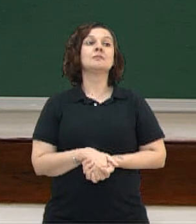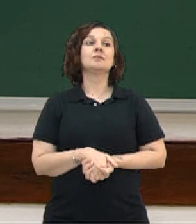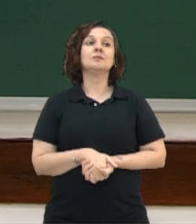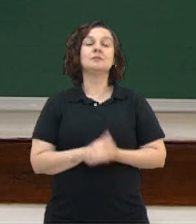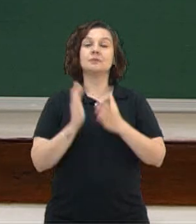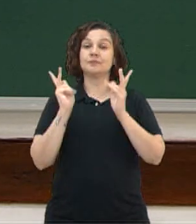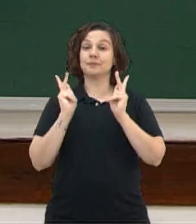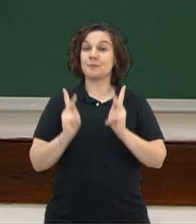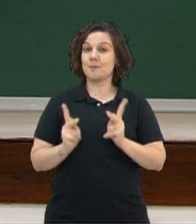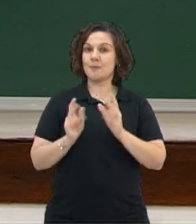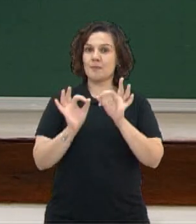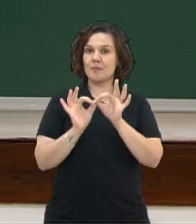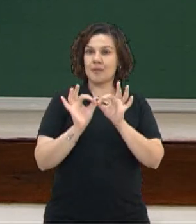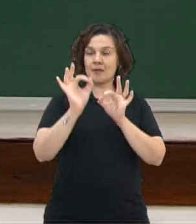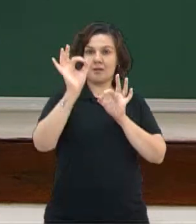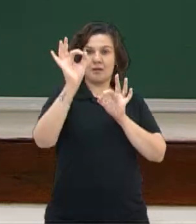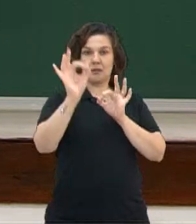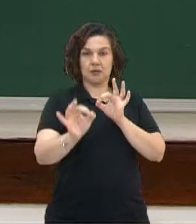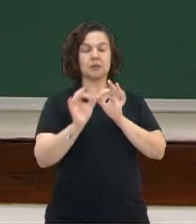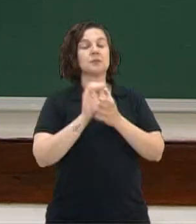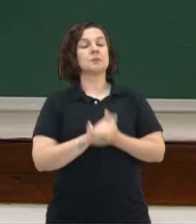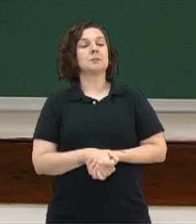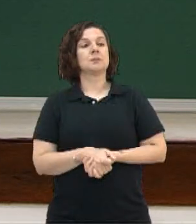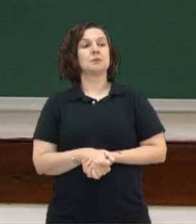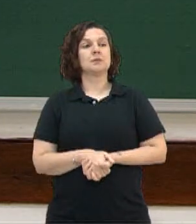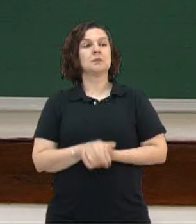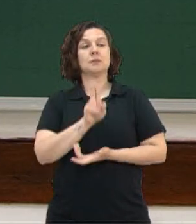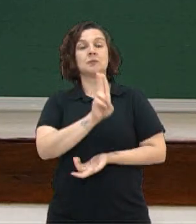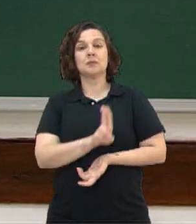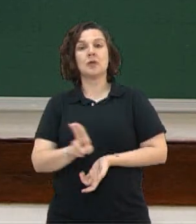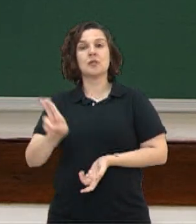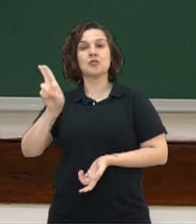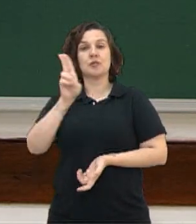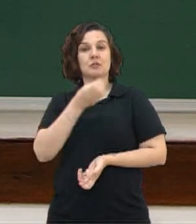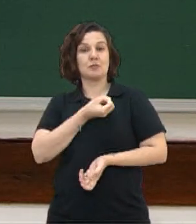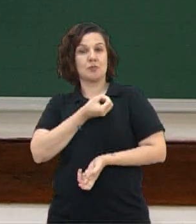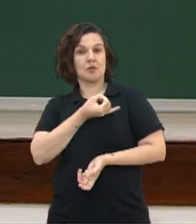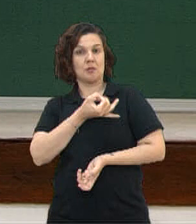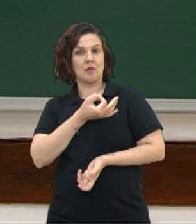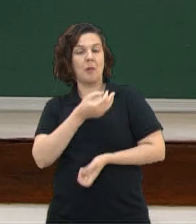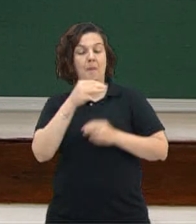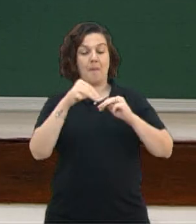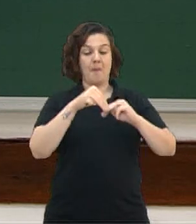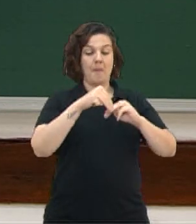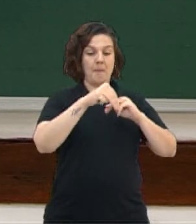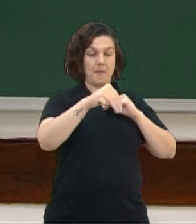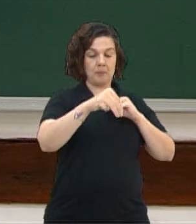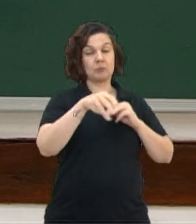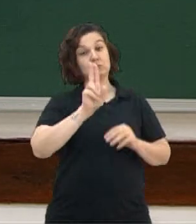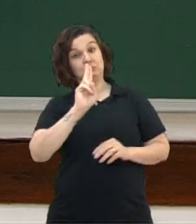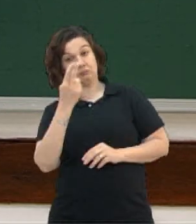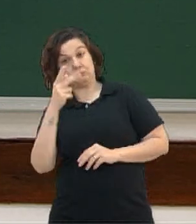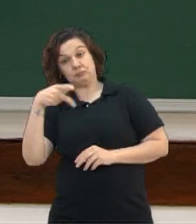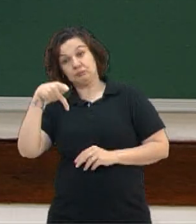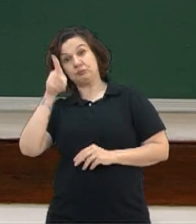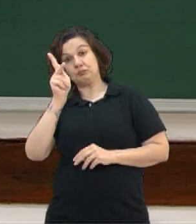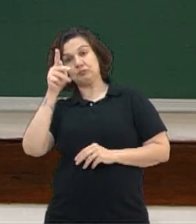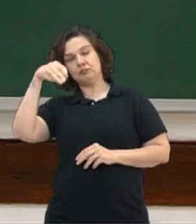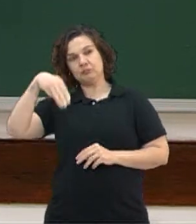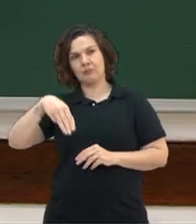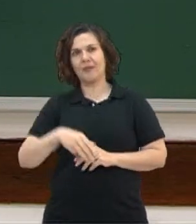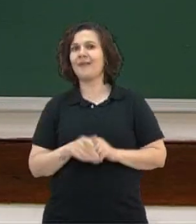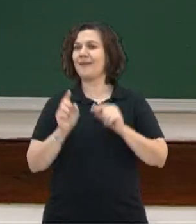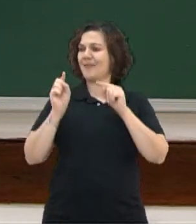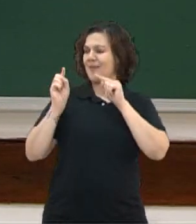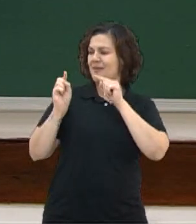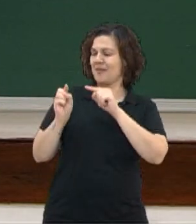falamos em distâncias, muitas vezes nós utilizamos unidades de medida, metros ou quilômetros. E aqui a